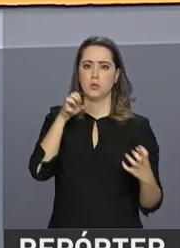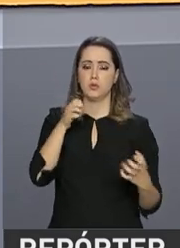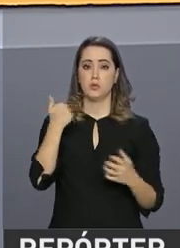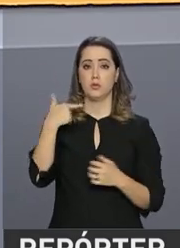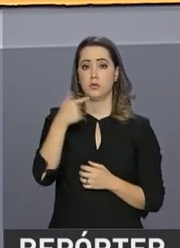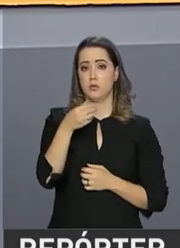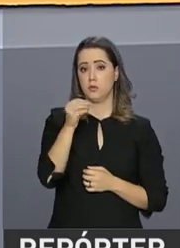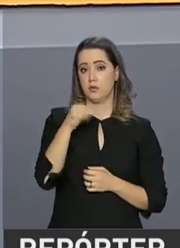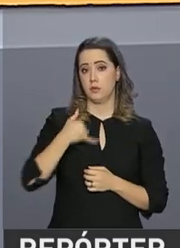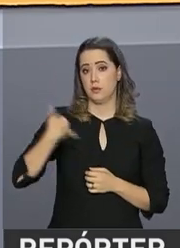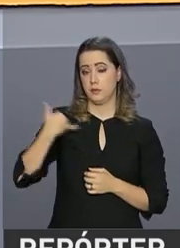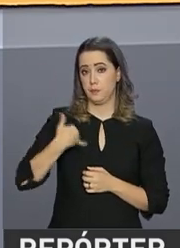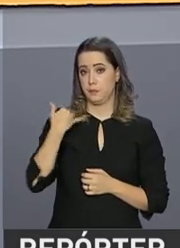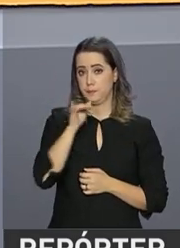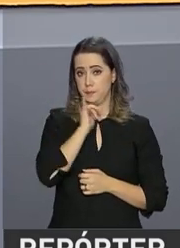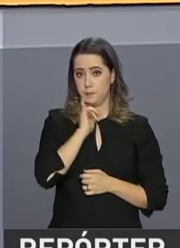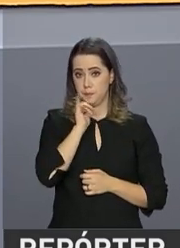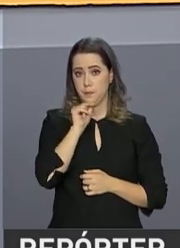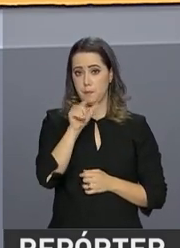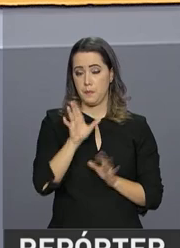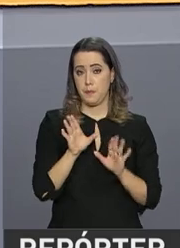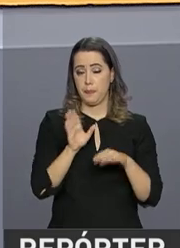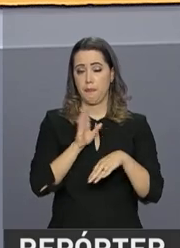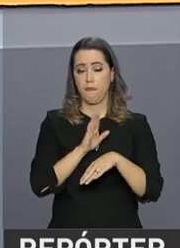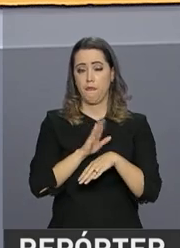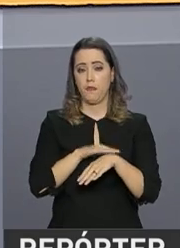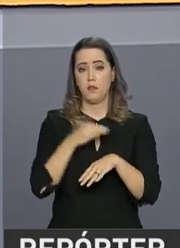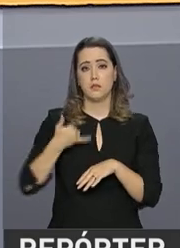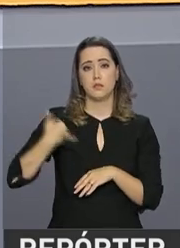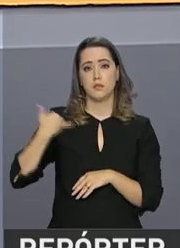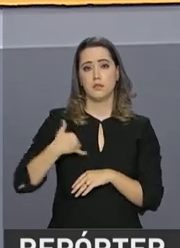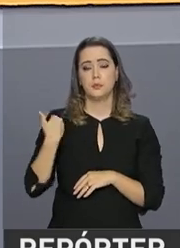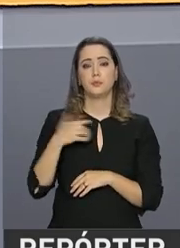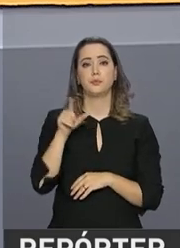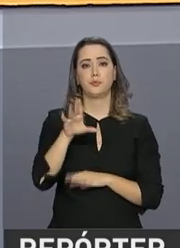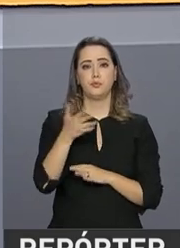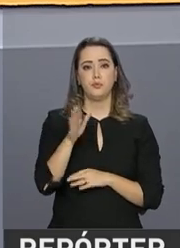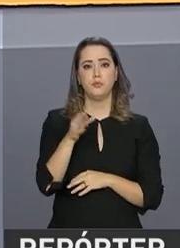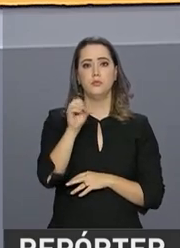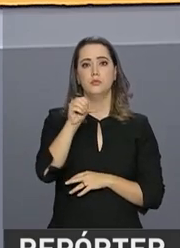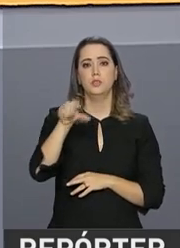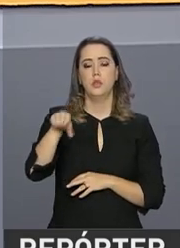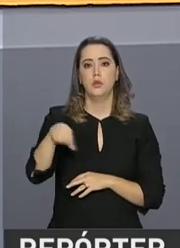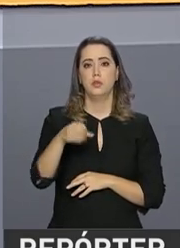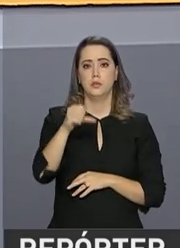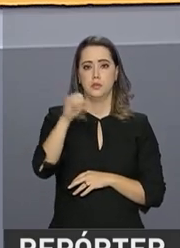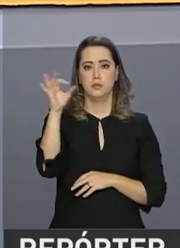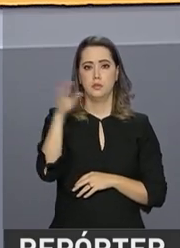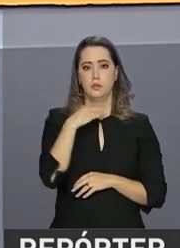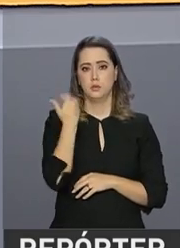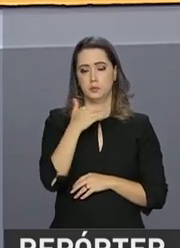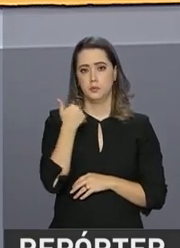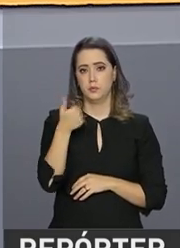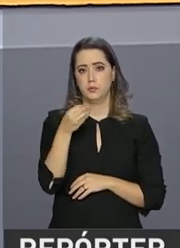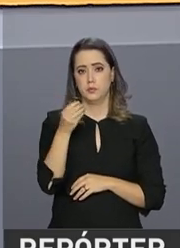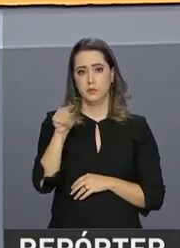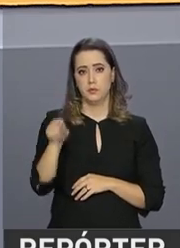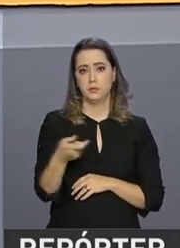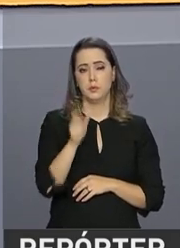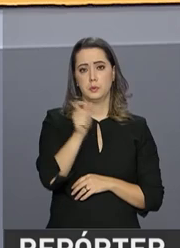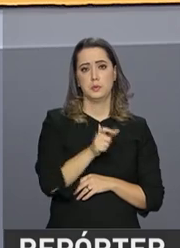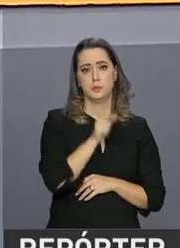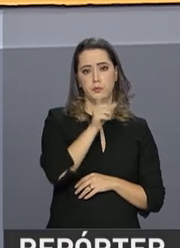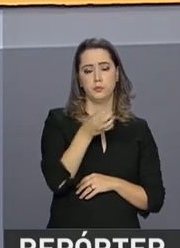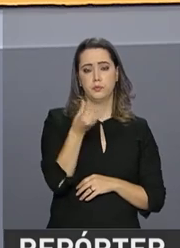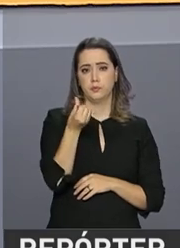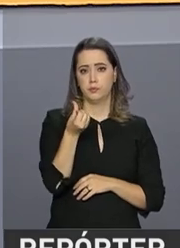com mais de 70 anos, por exemplo. Nessa faixa etária, foram registradas, em média, 8,9 mortes por 100 mil